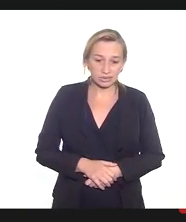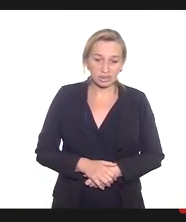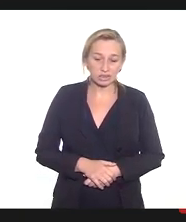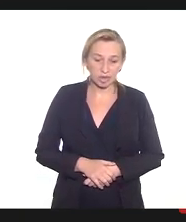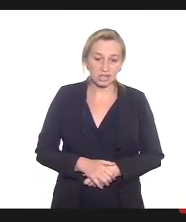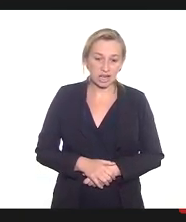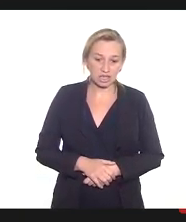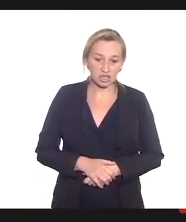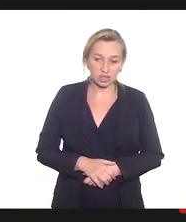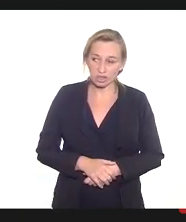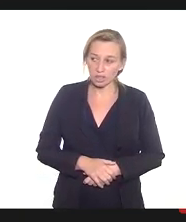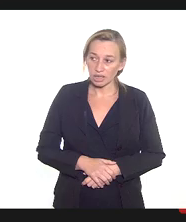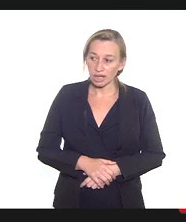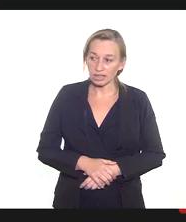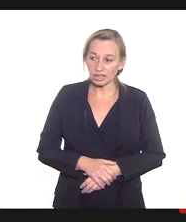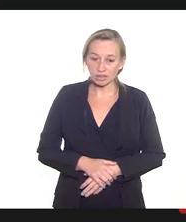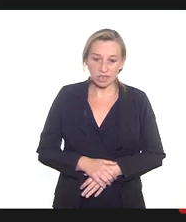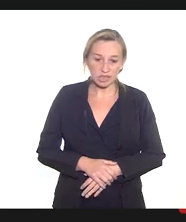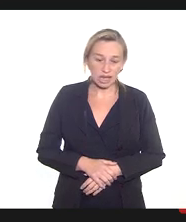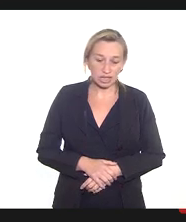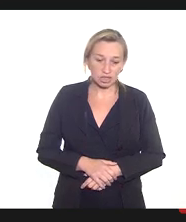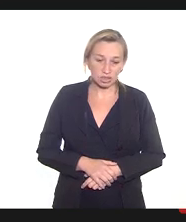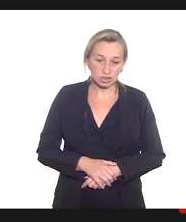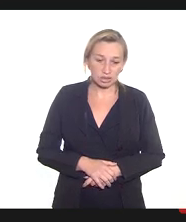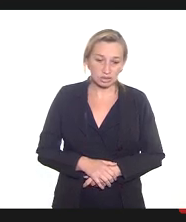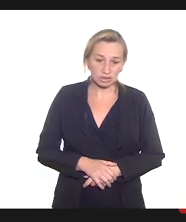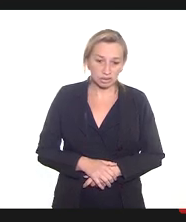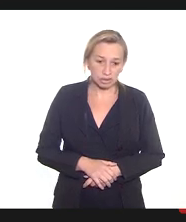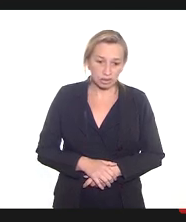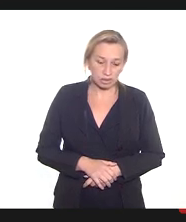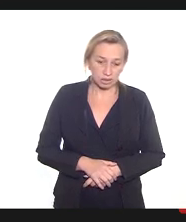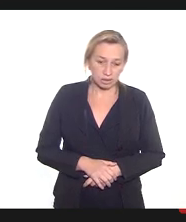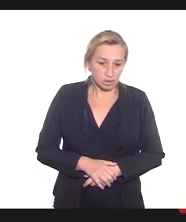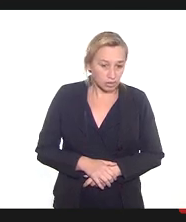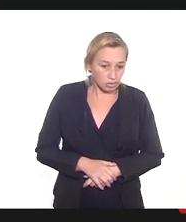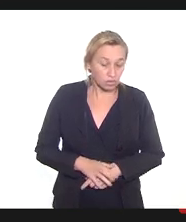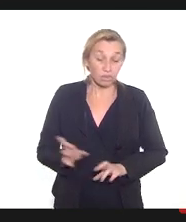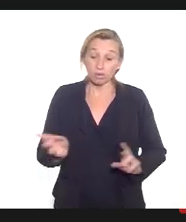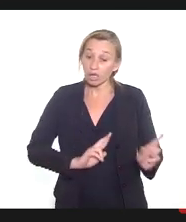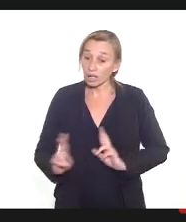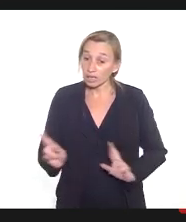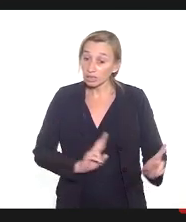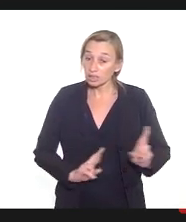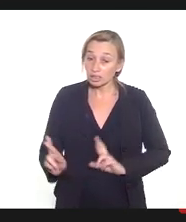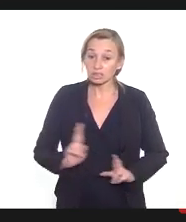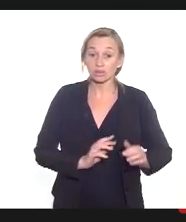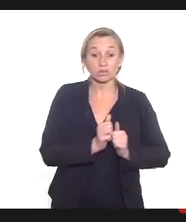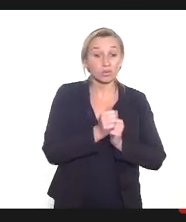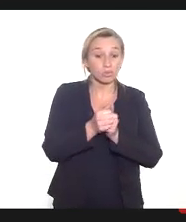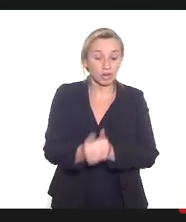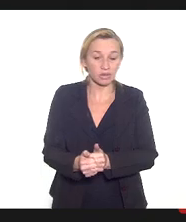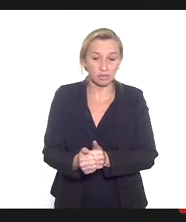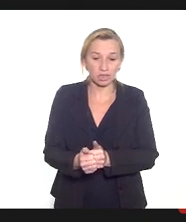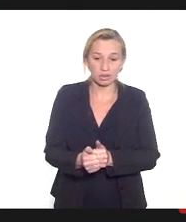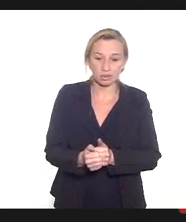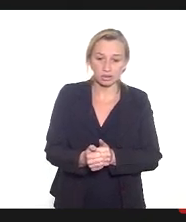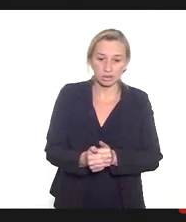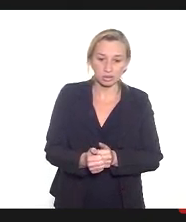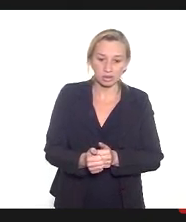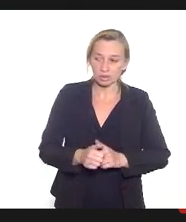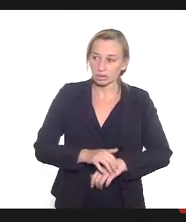posicionar mas eu tô com uma dúvida também é que é em relação ao acompanhamento dessa